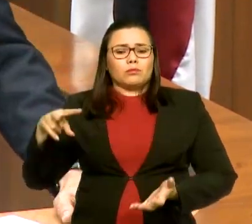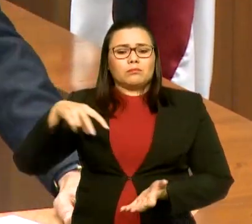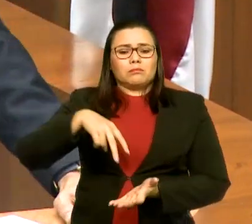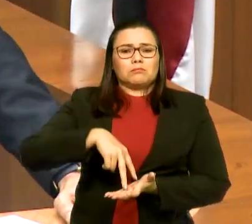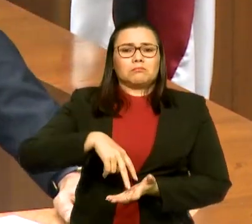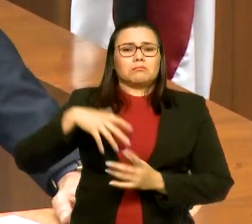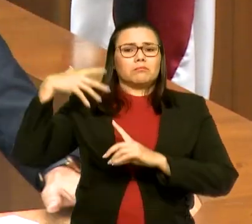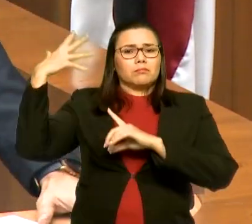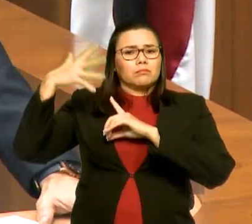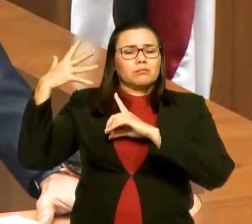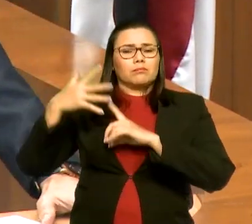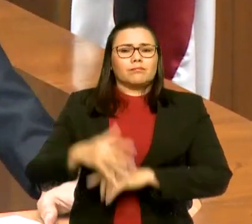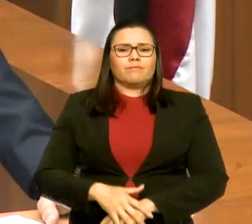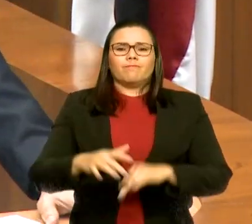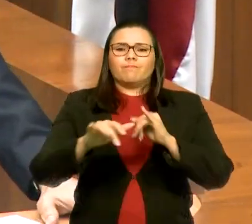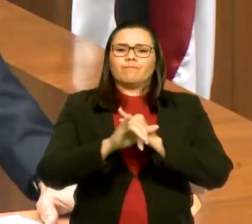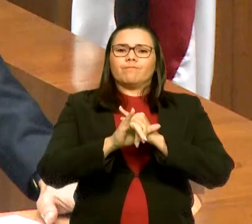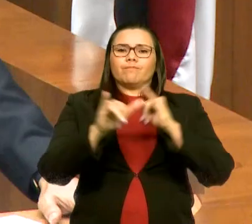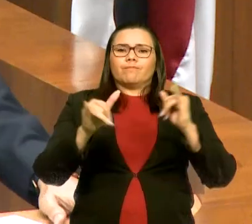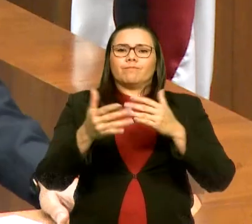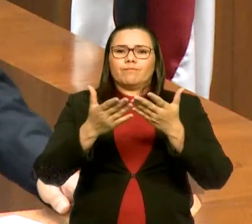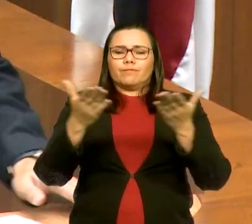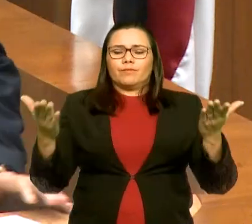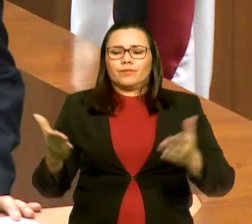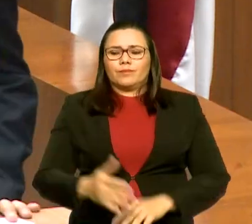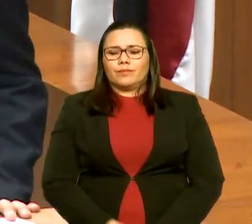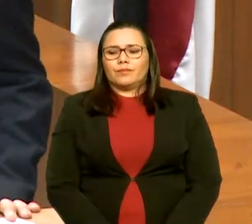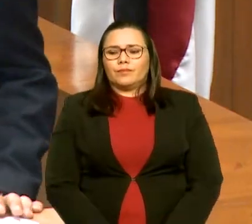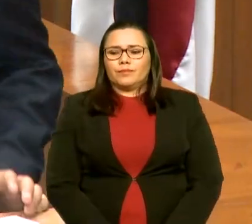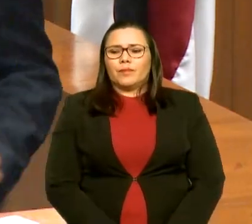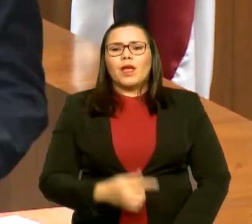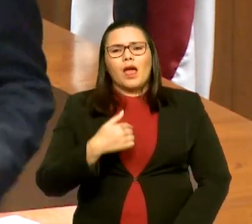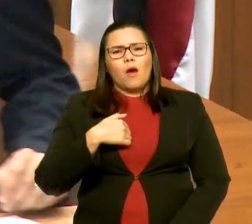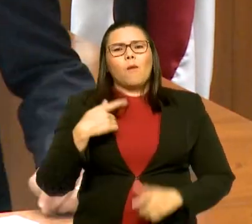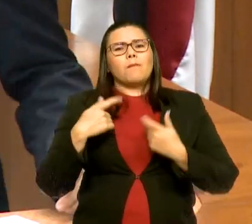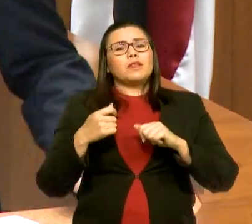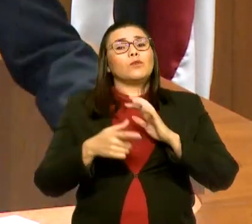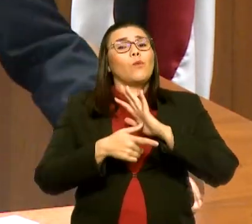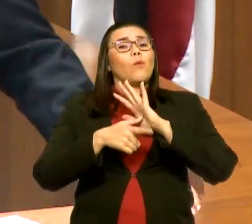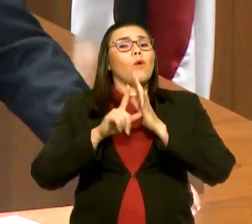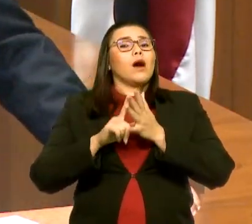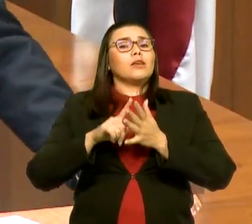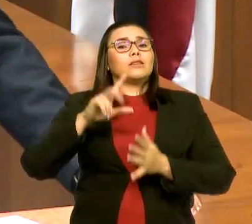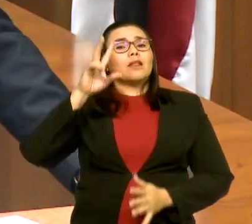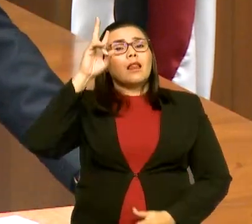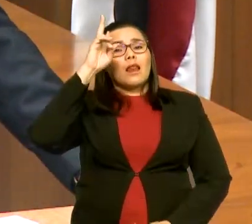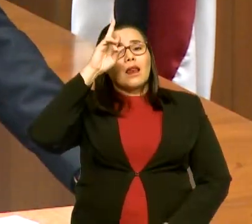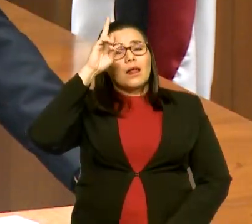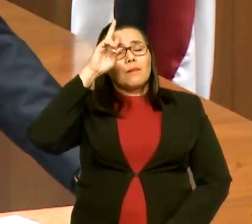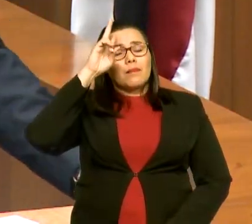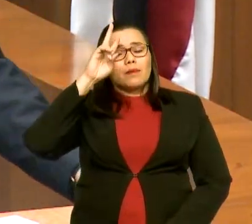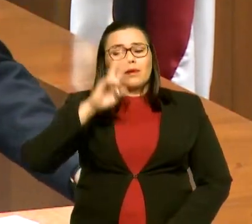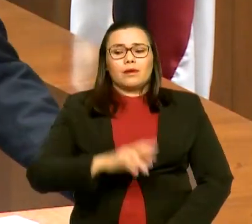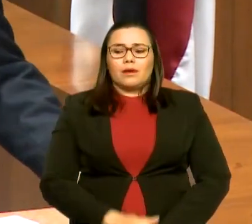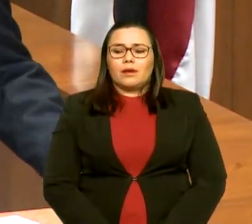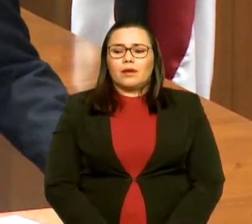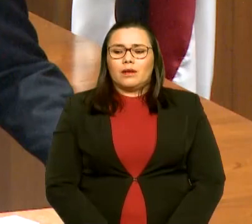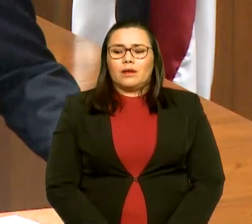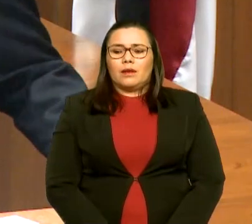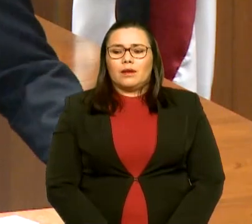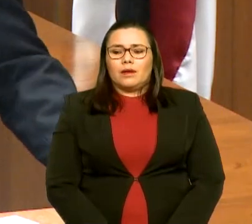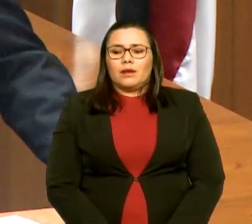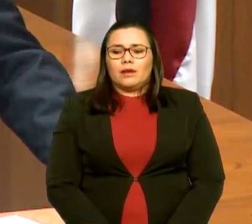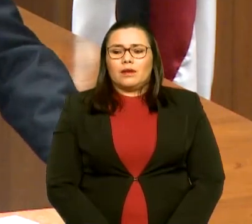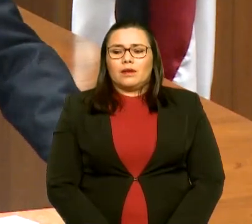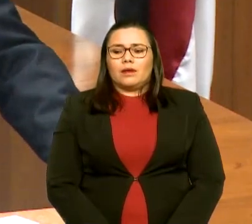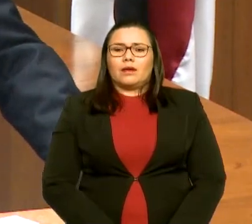posso vir aqui a essa tribuna discursar, eu tenho de lembrar da importância, presidente Iracema, da gente estar aqui